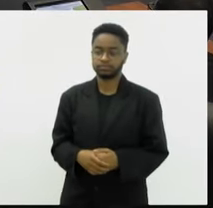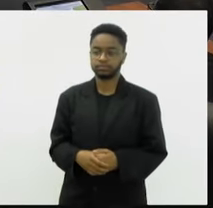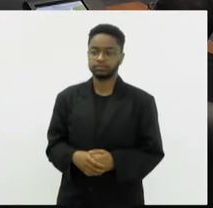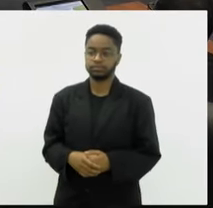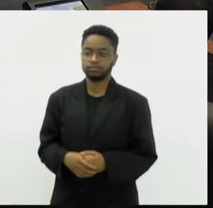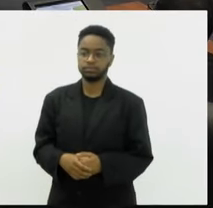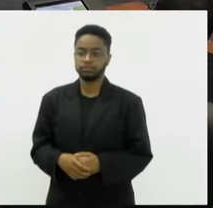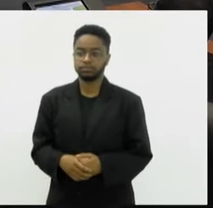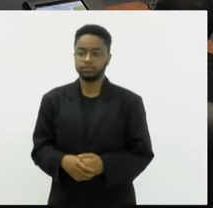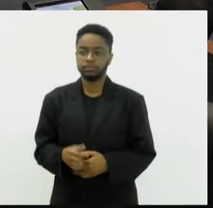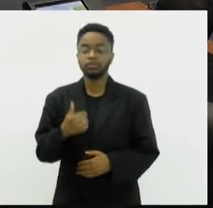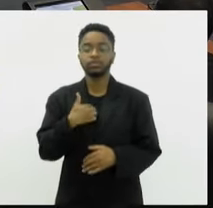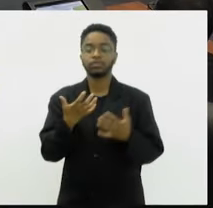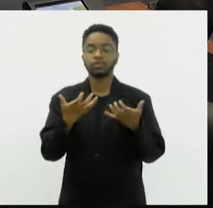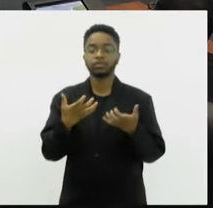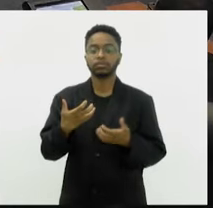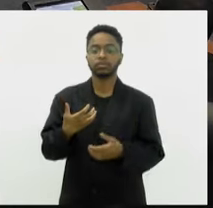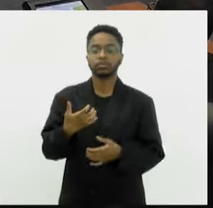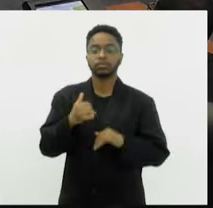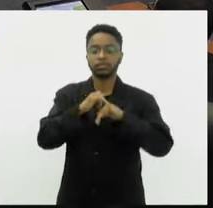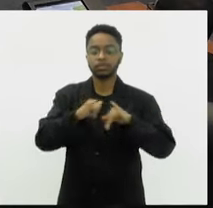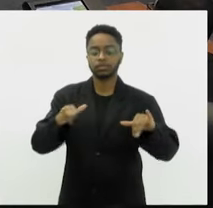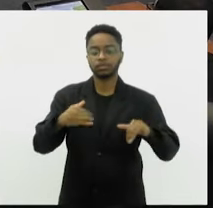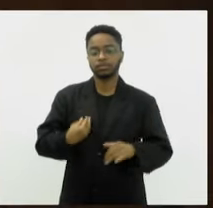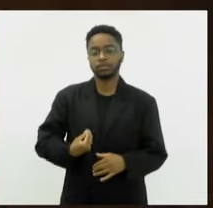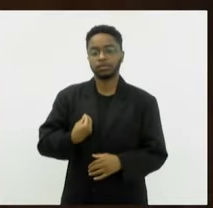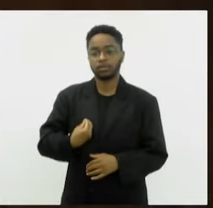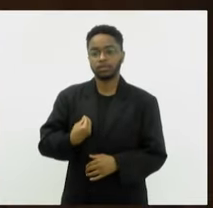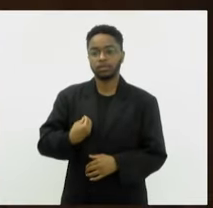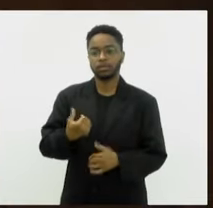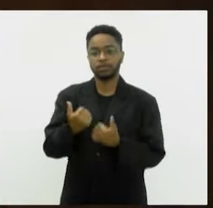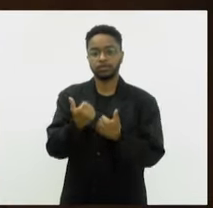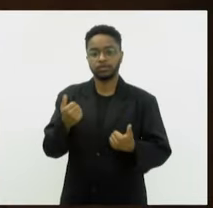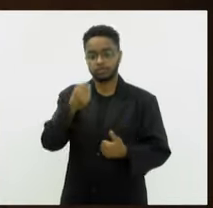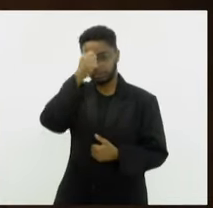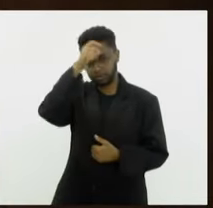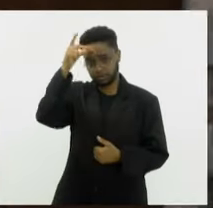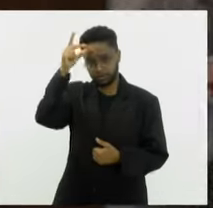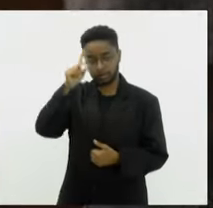Presidente, quero registrar a presença do vice-prefeito de Paracambi, João Ailton.